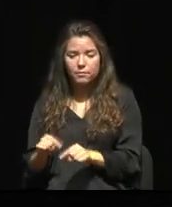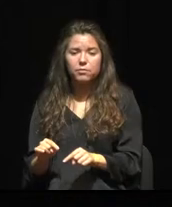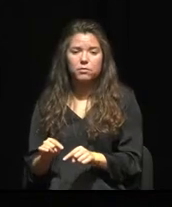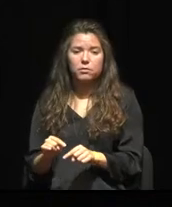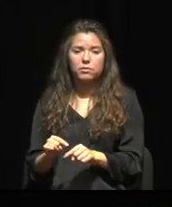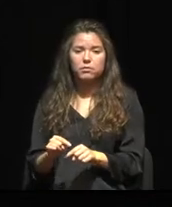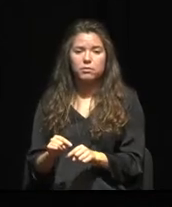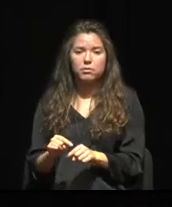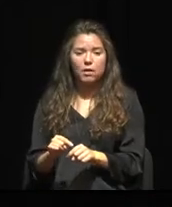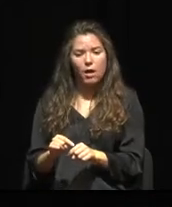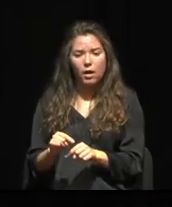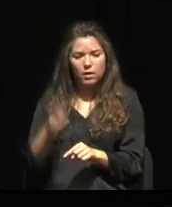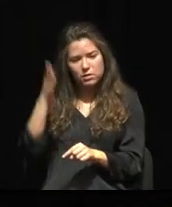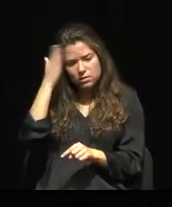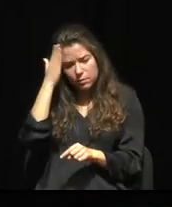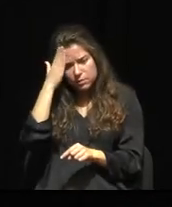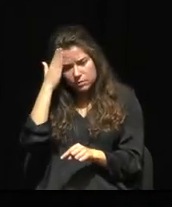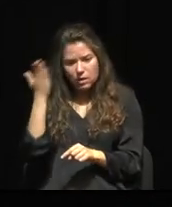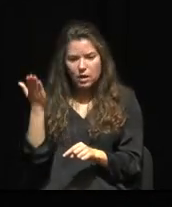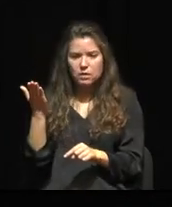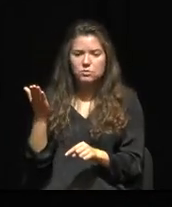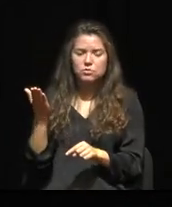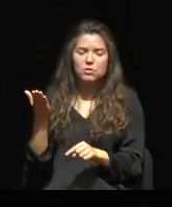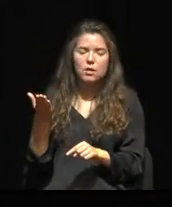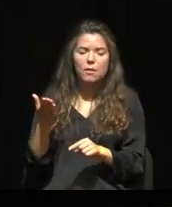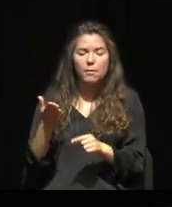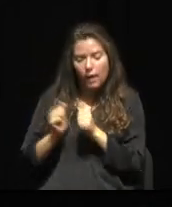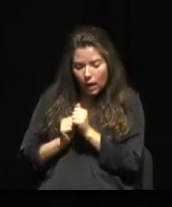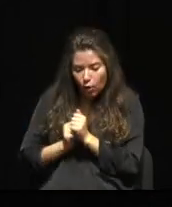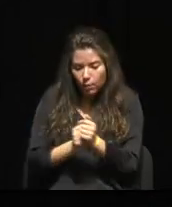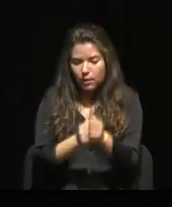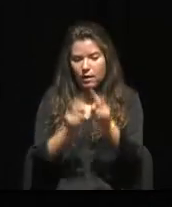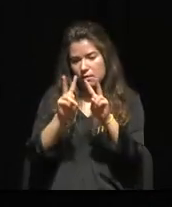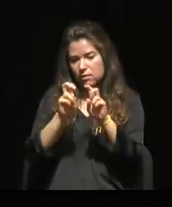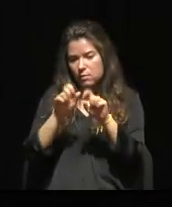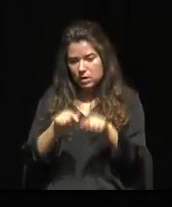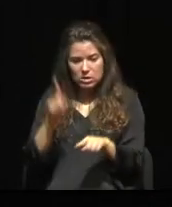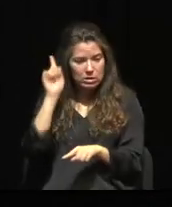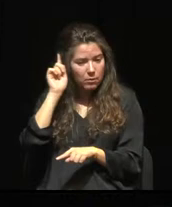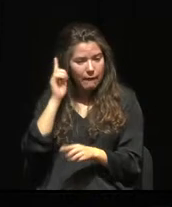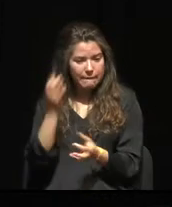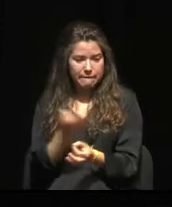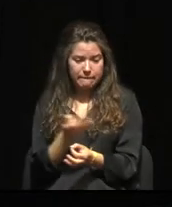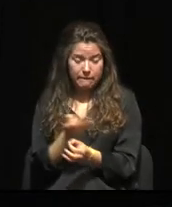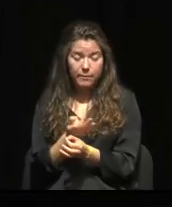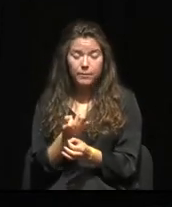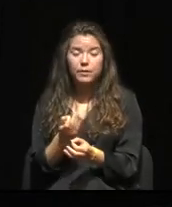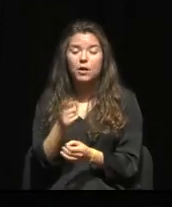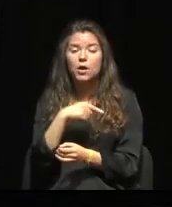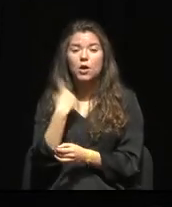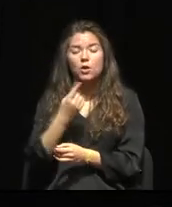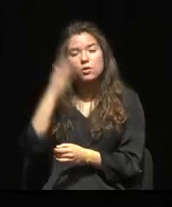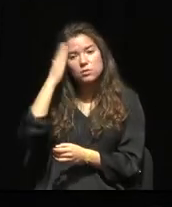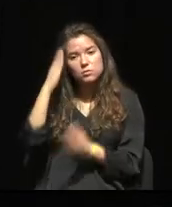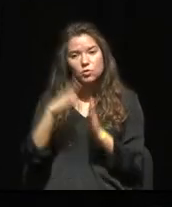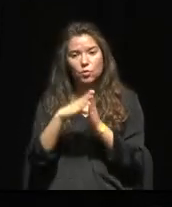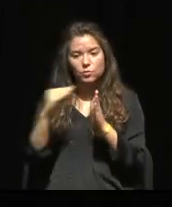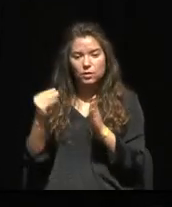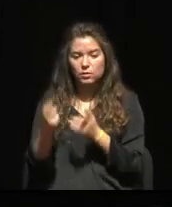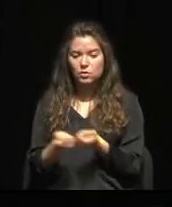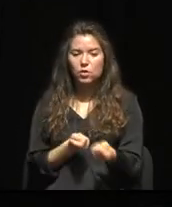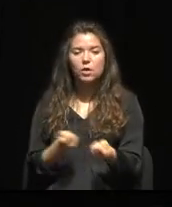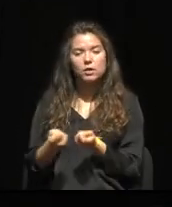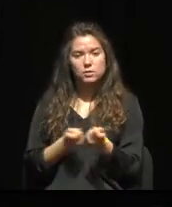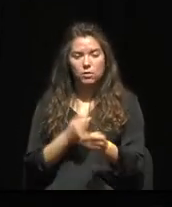todas as competências e atribuições necessárias para acompanhar este assunto importante entendemos que o atual modelo de organização